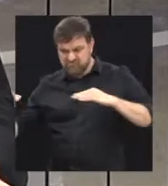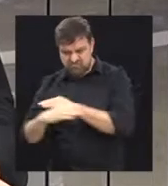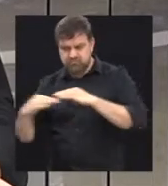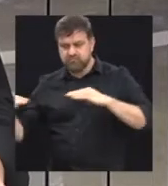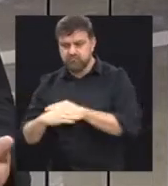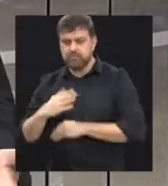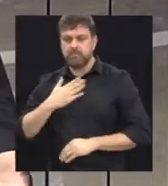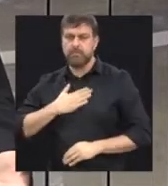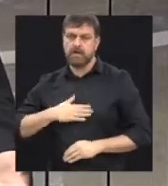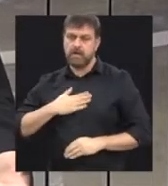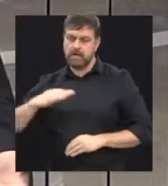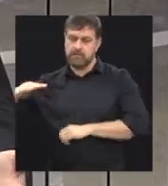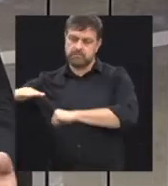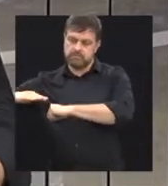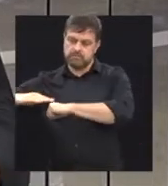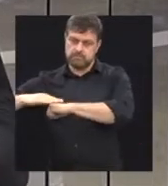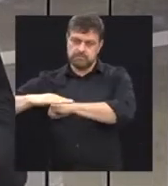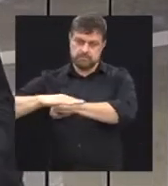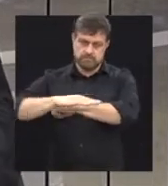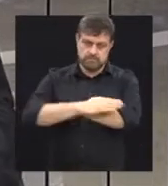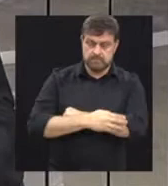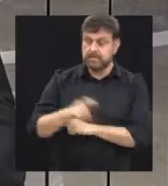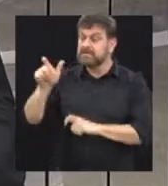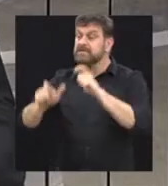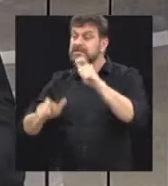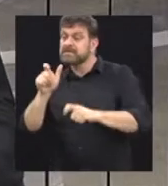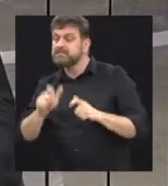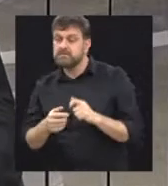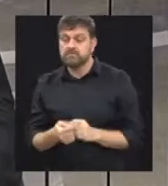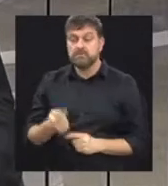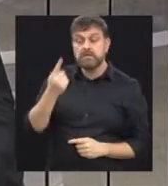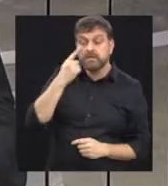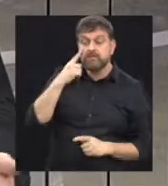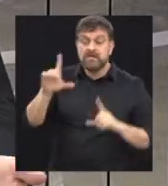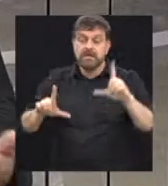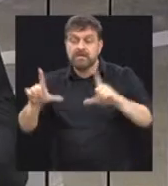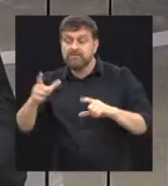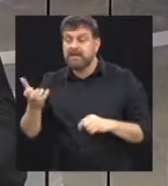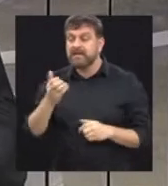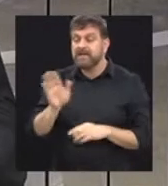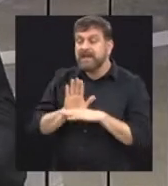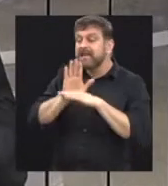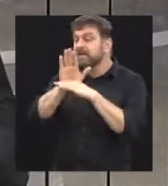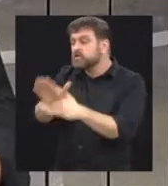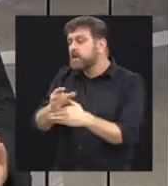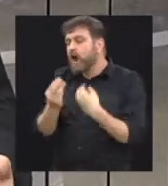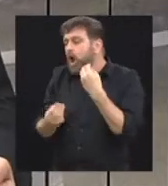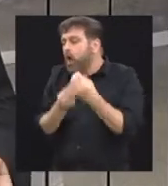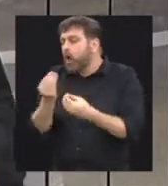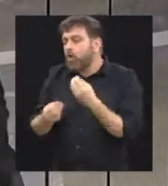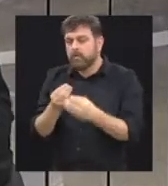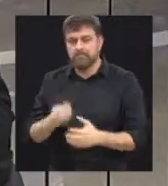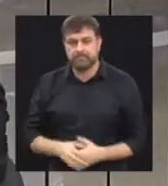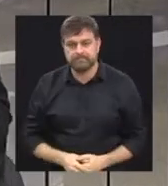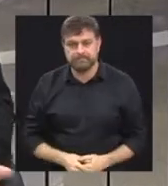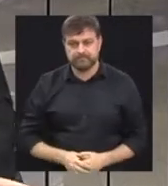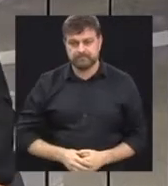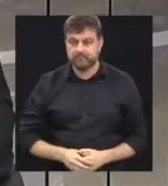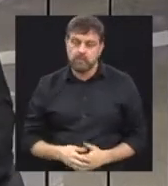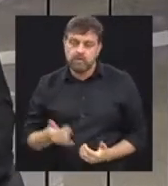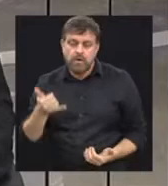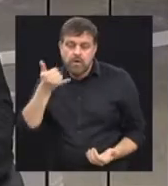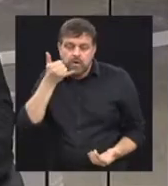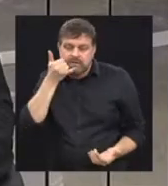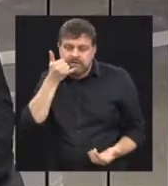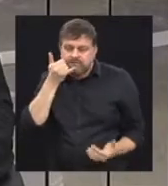carros ali. E se o pessoal de casa quiser contribuir de alguma forma, não posso estar presente, eu posso ajudar de que forma? Como eles entram